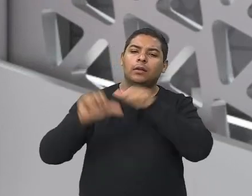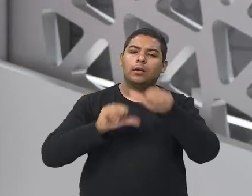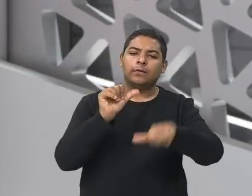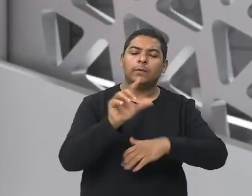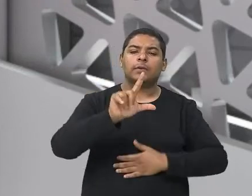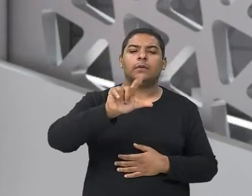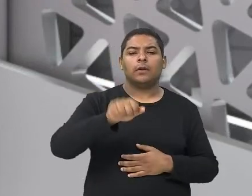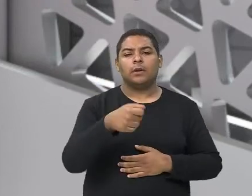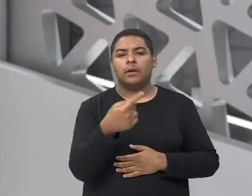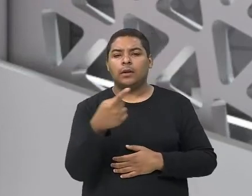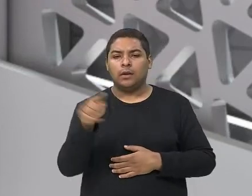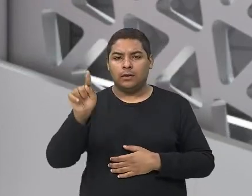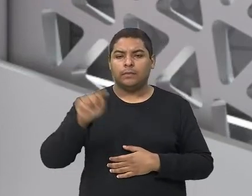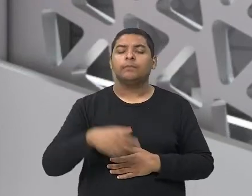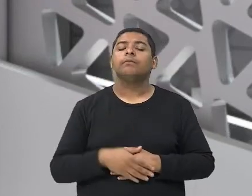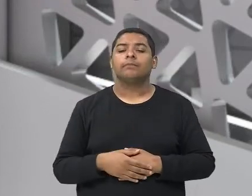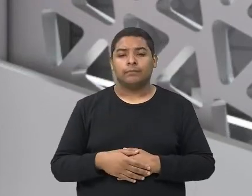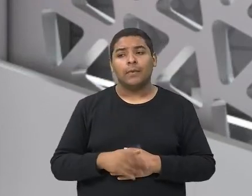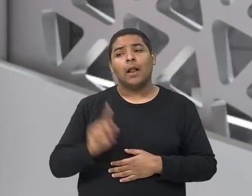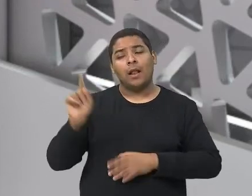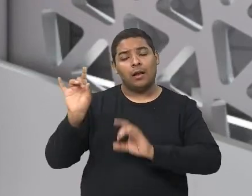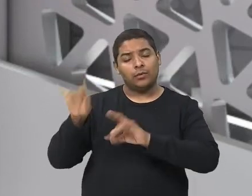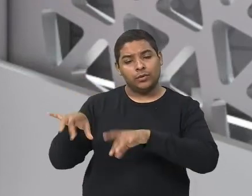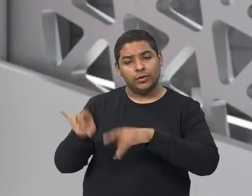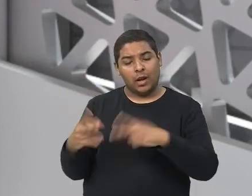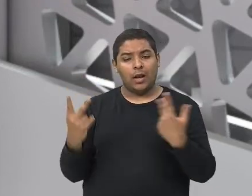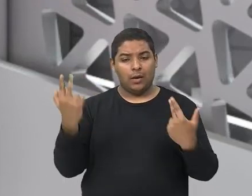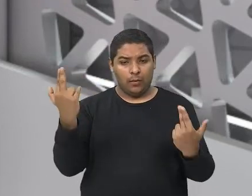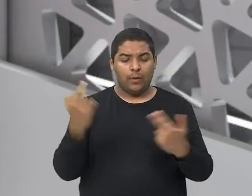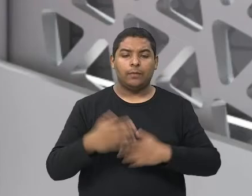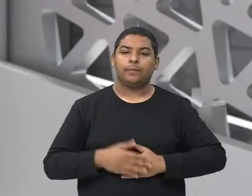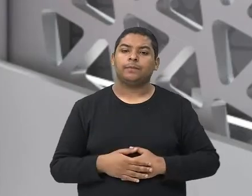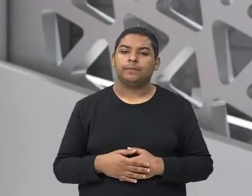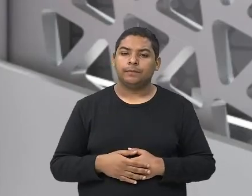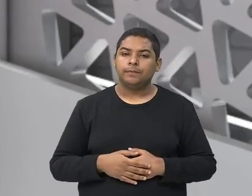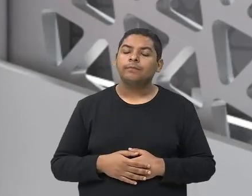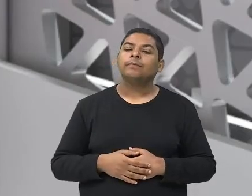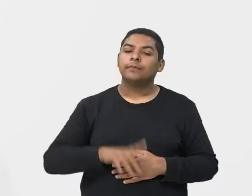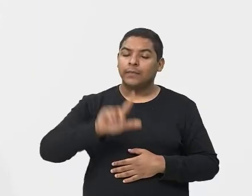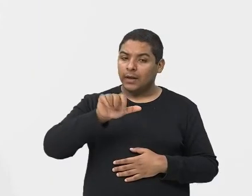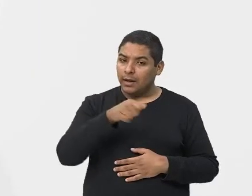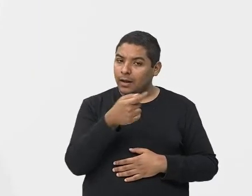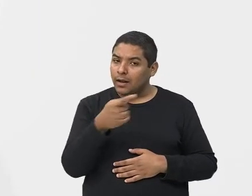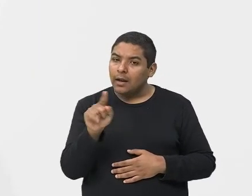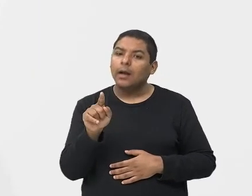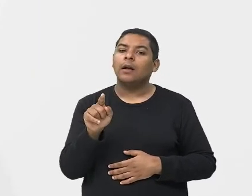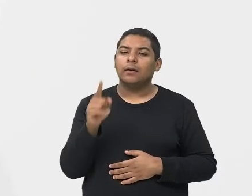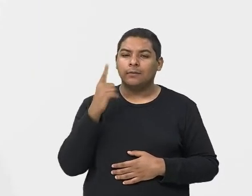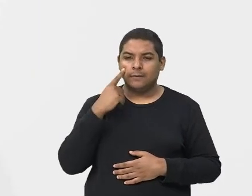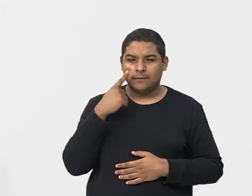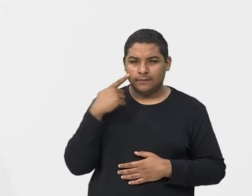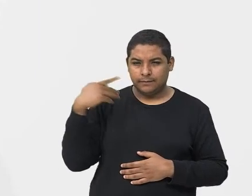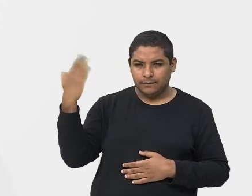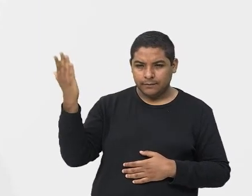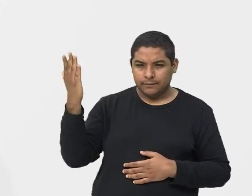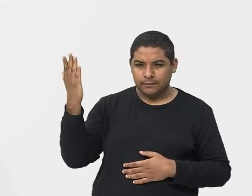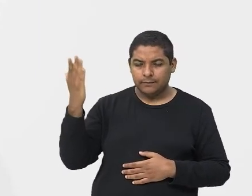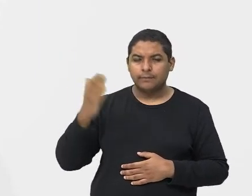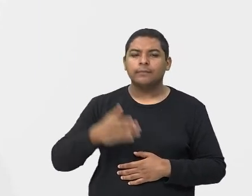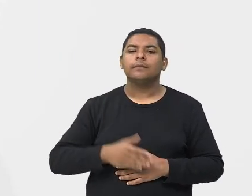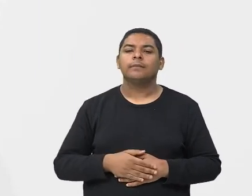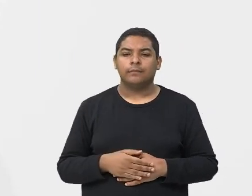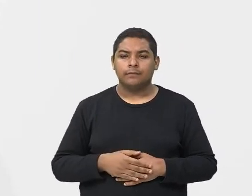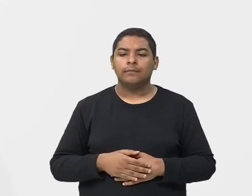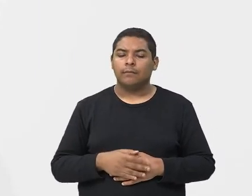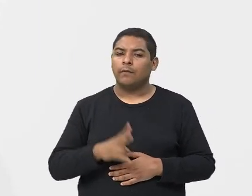lã, tá? Assim como lá na Austrália. Então, a gente observa aí que essa criação de ovinos, ela vai estar